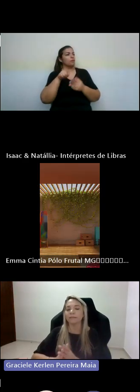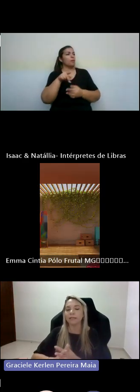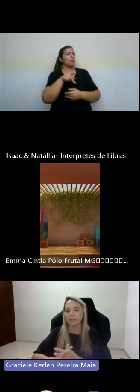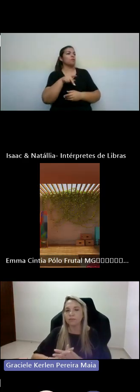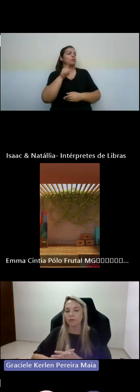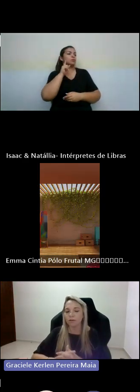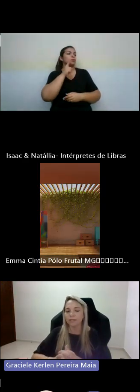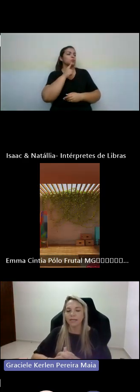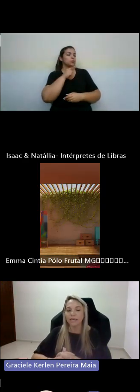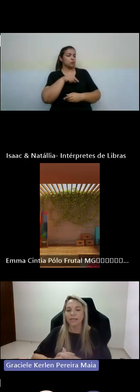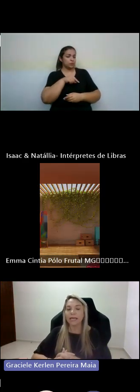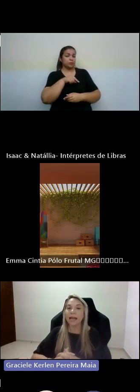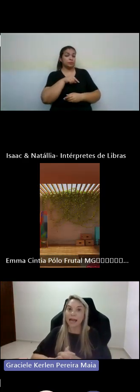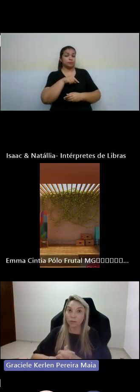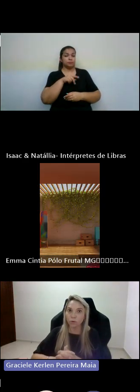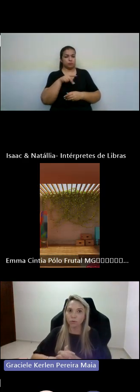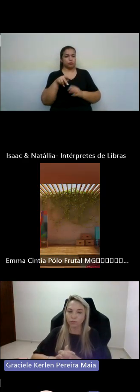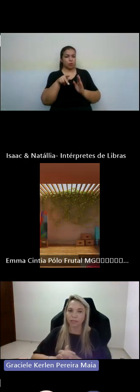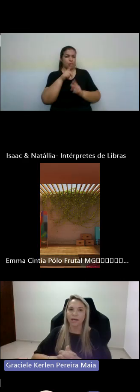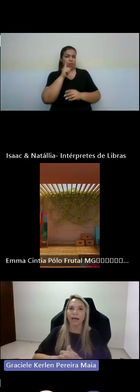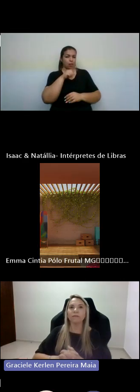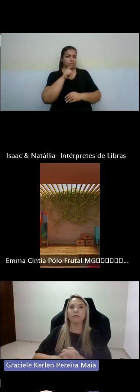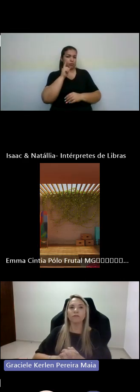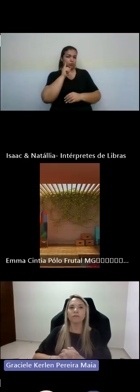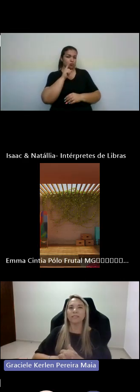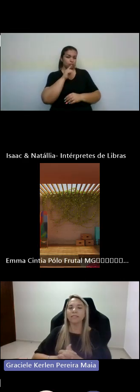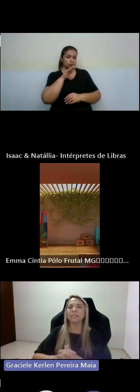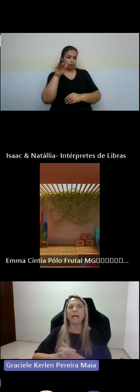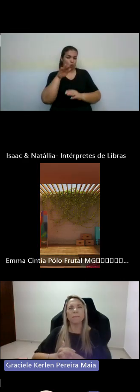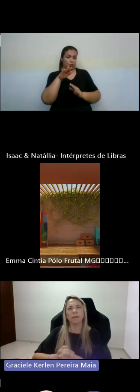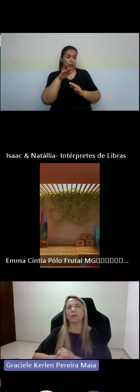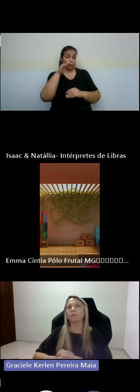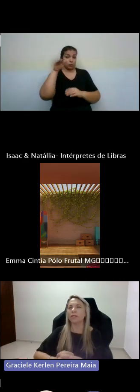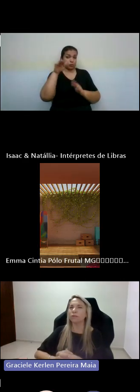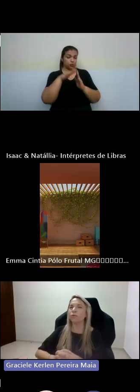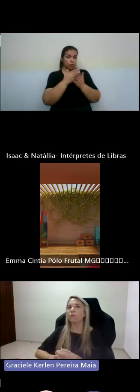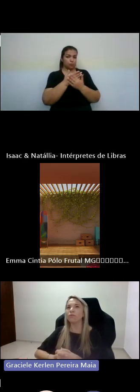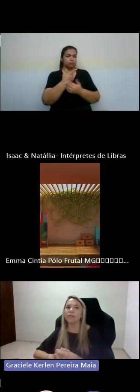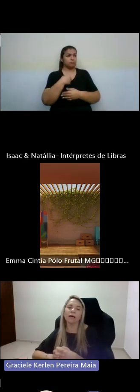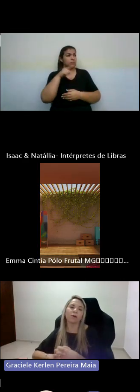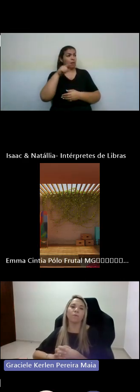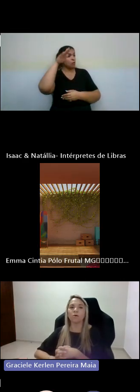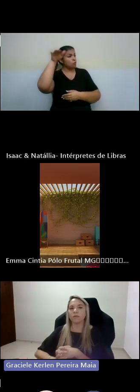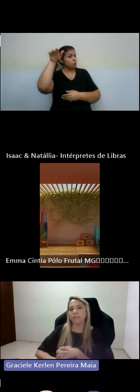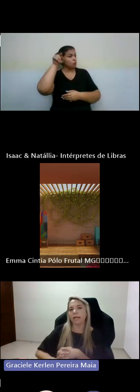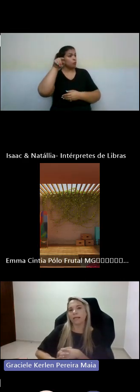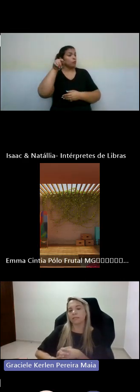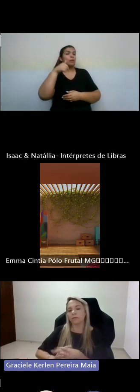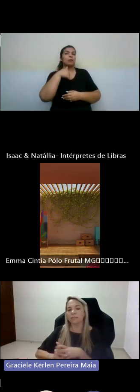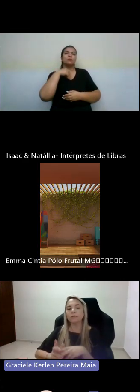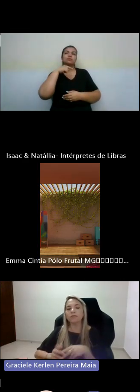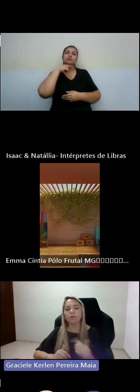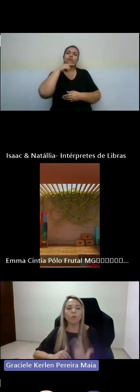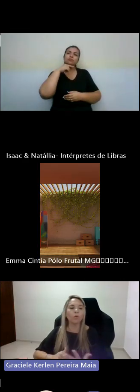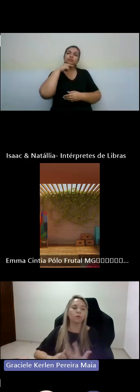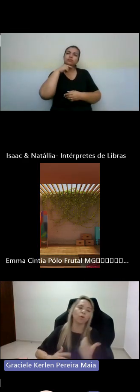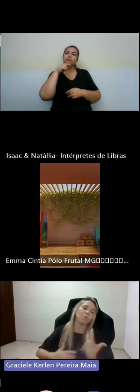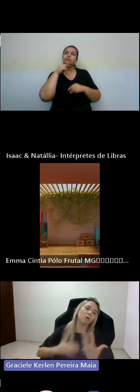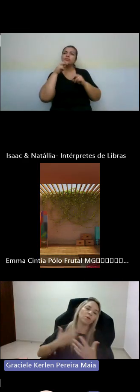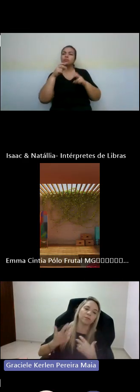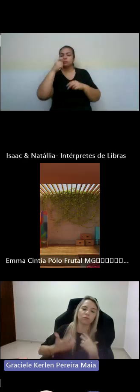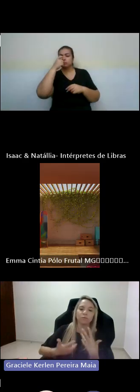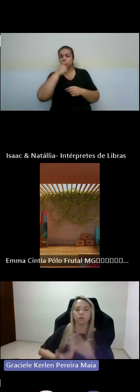surda lá da escola. E ela é adulta. Ela falou assim: sempre que eu tenho dúvida em alguma coisa em relação a ser